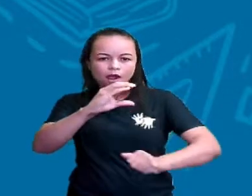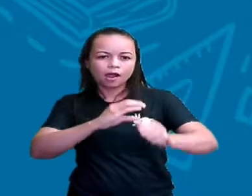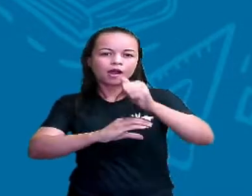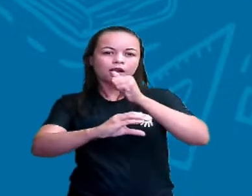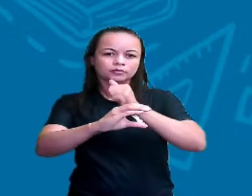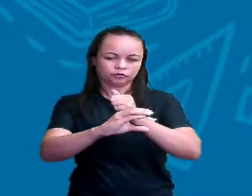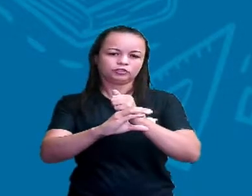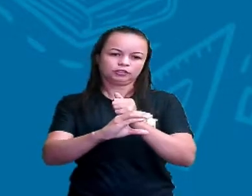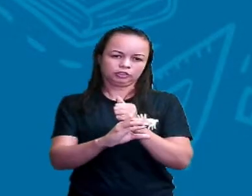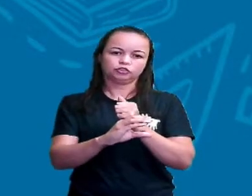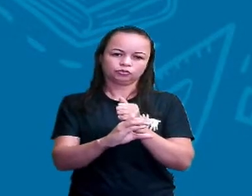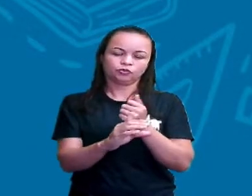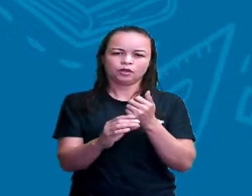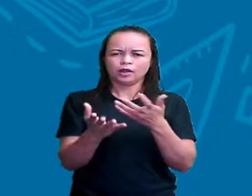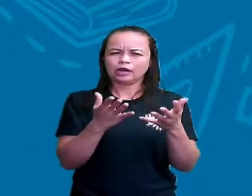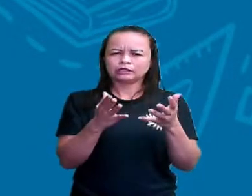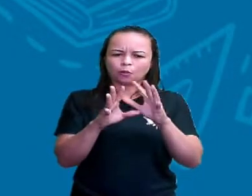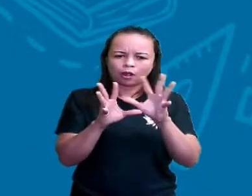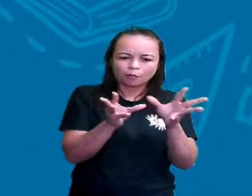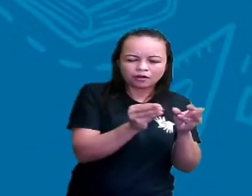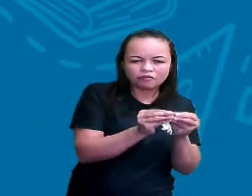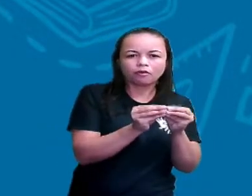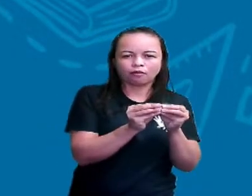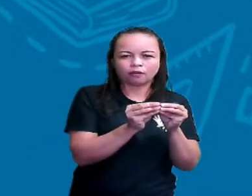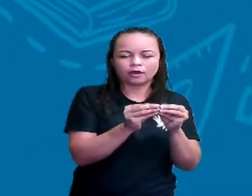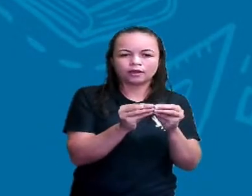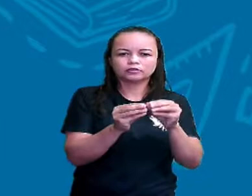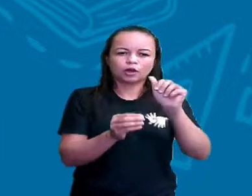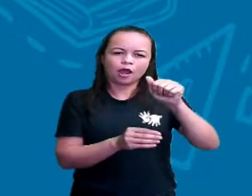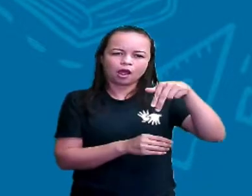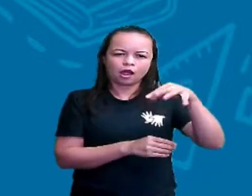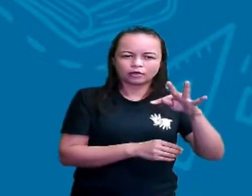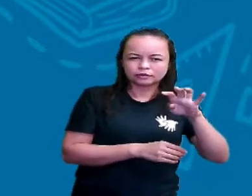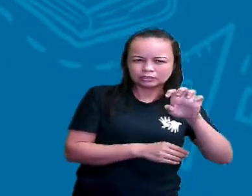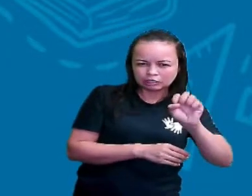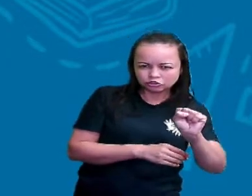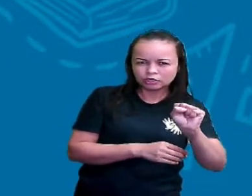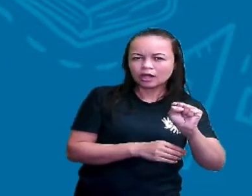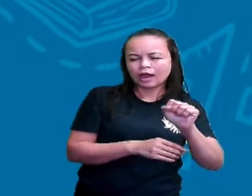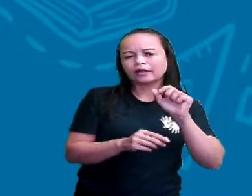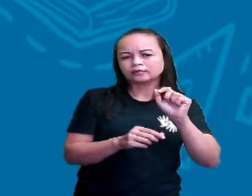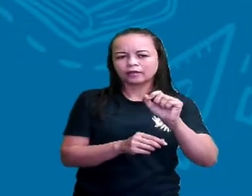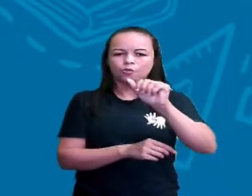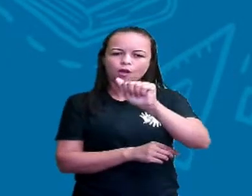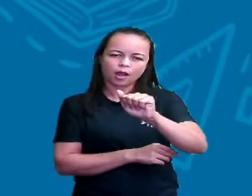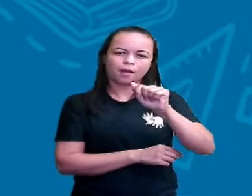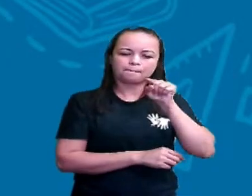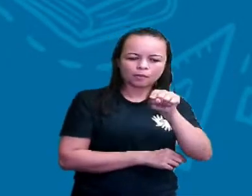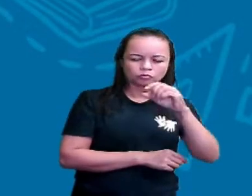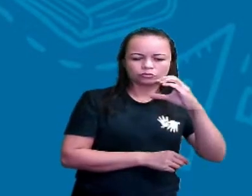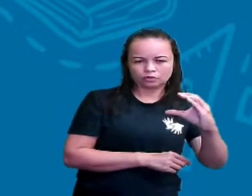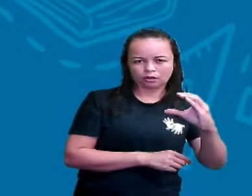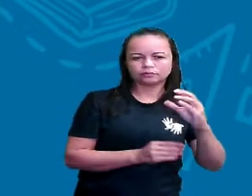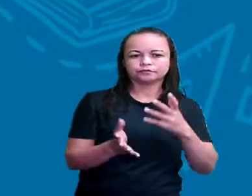gente abrevia, para não precisar escrever sempre antes de Cristo, A.C. Tá? E depois de